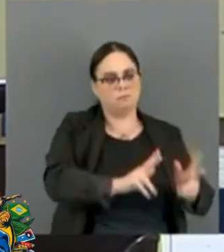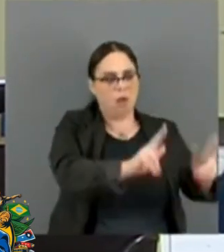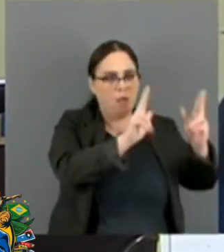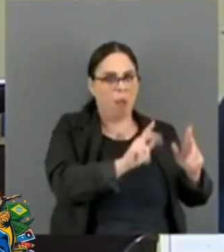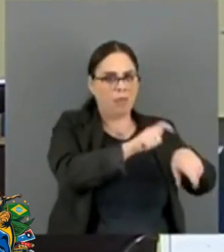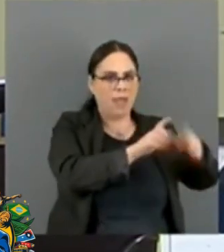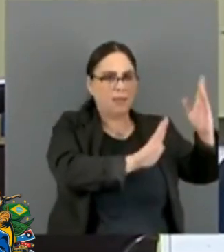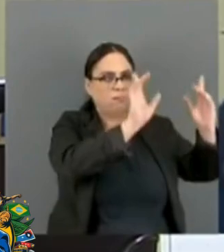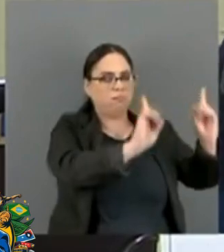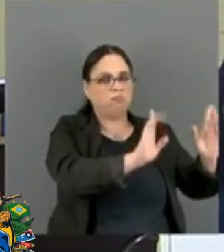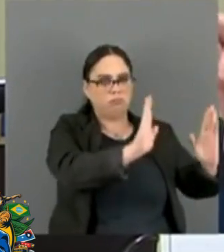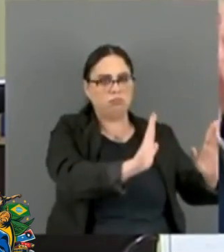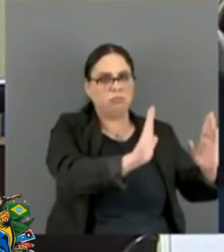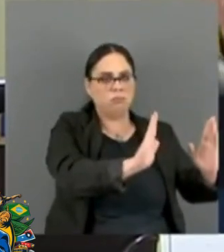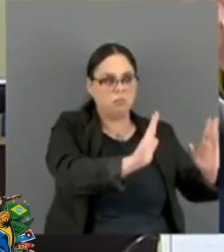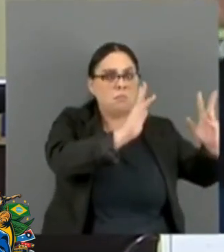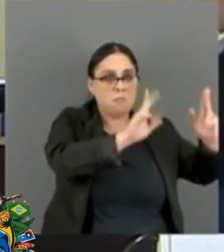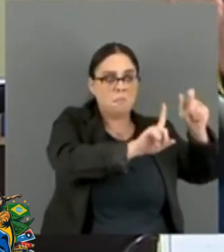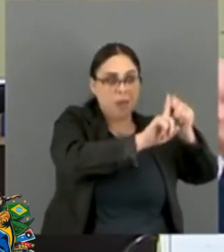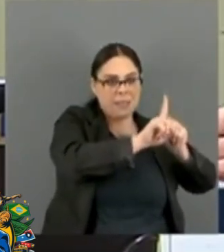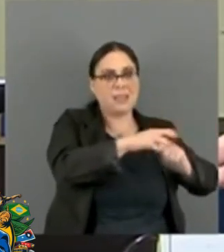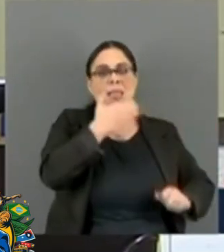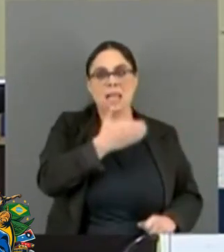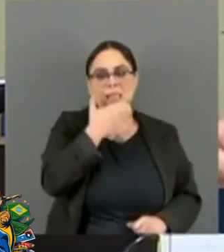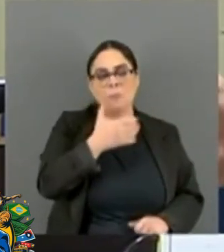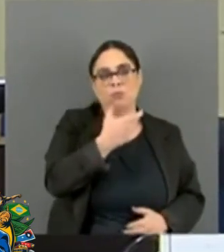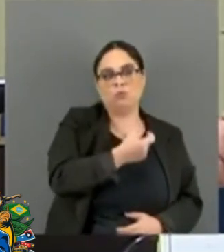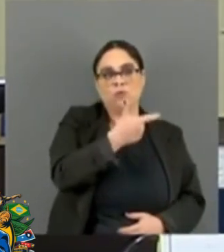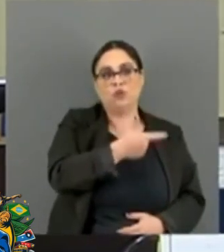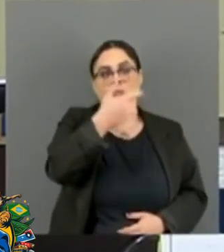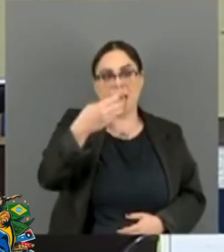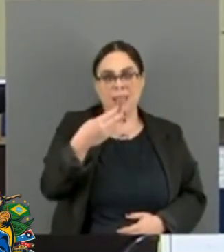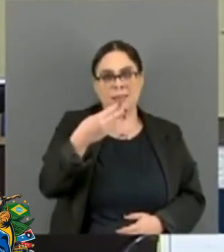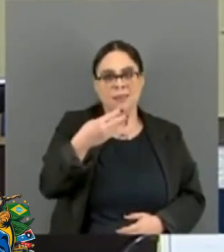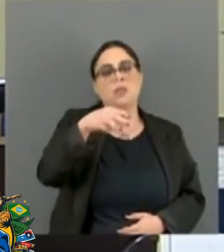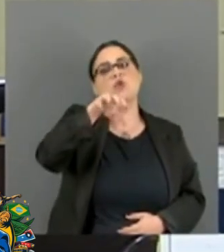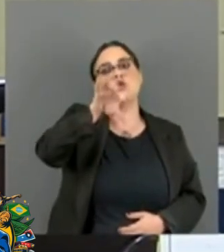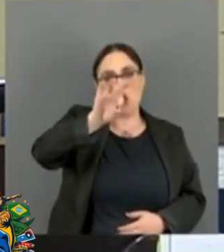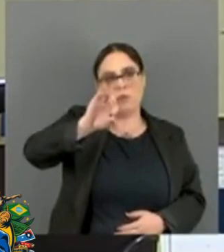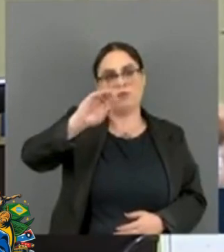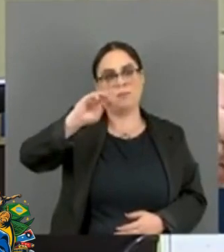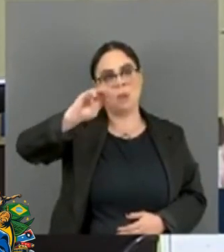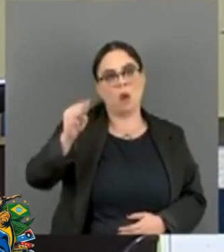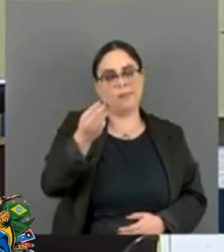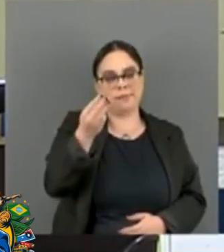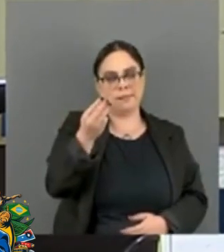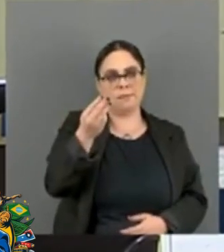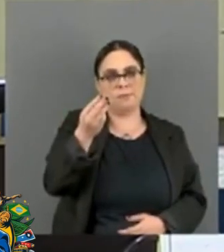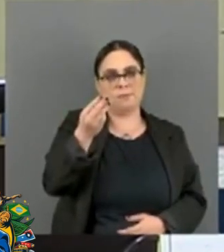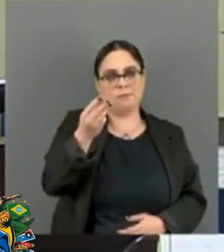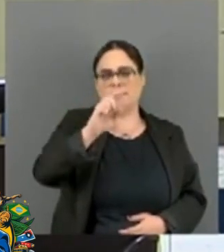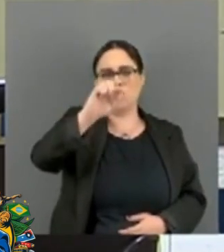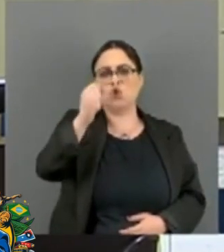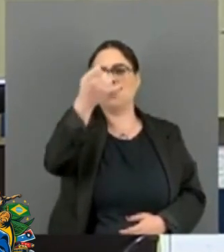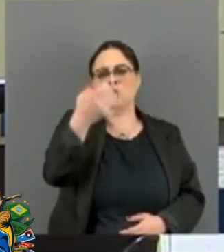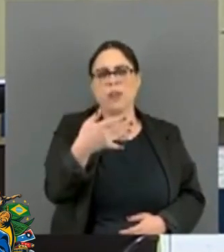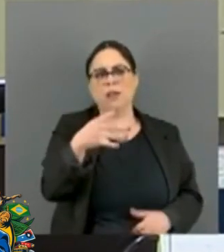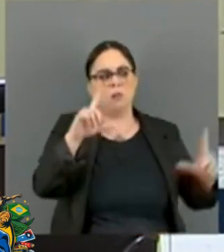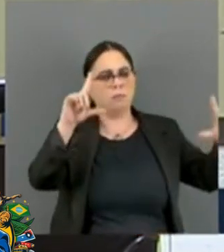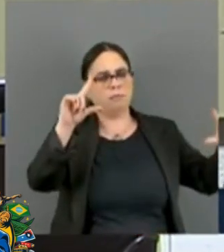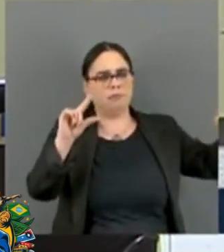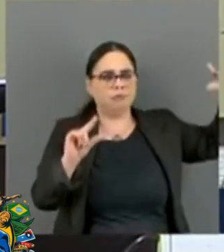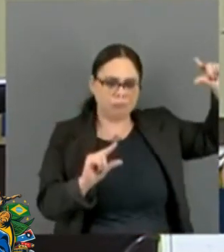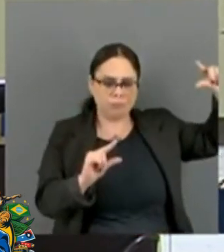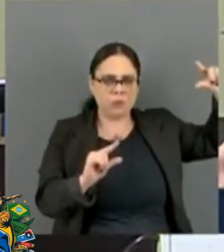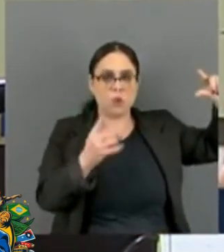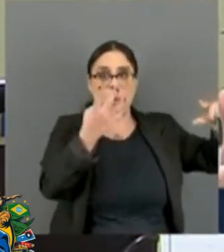data. No mesmo mês, dezembro de 23, 9 milhões. 9 milhões, o que justifica a queda de